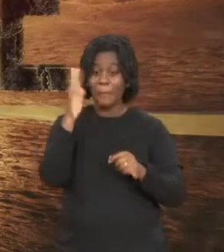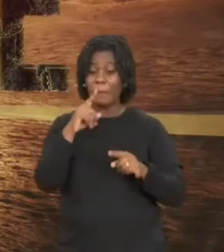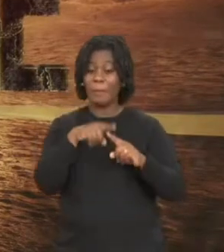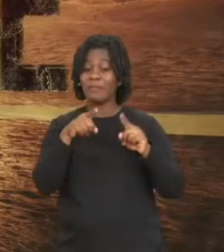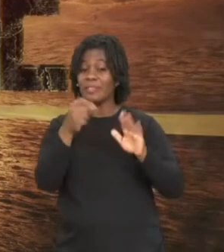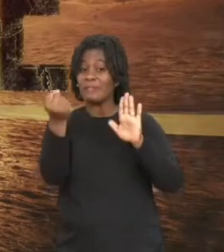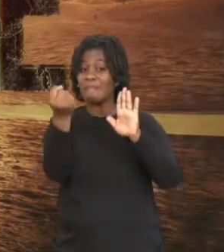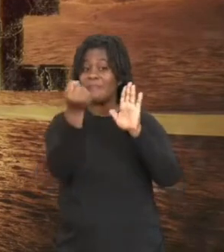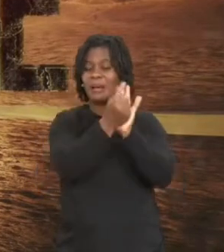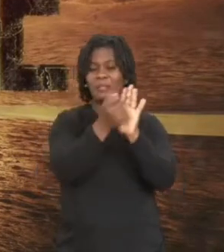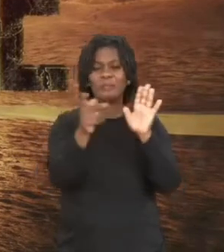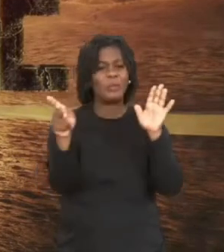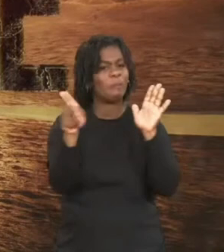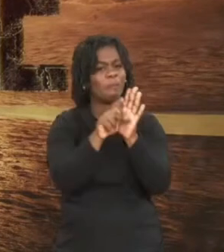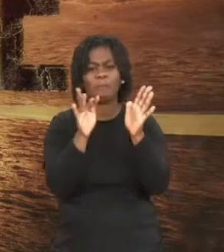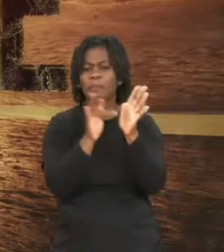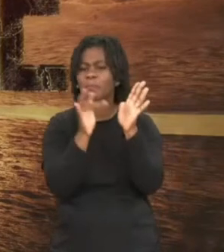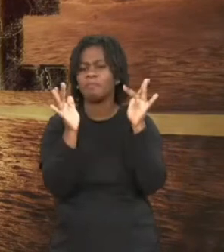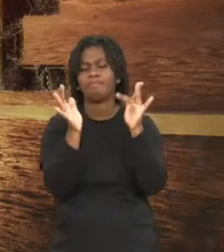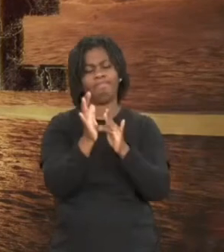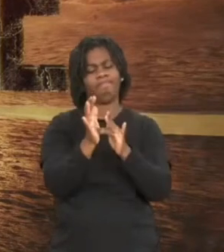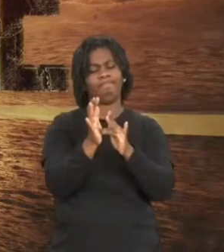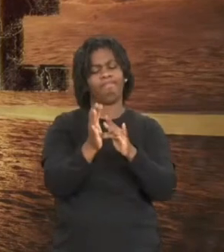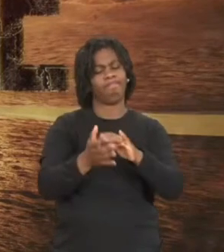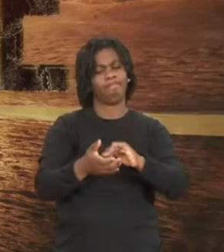por Jesus.